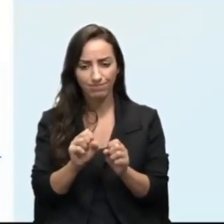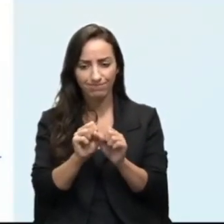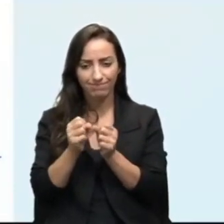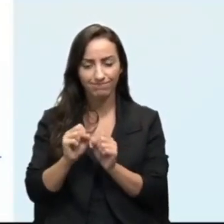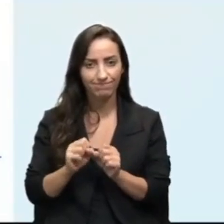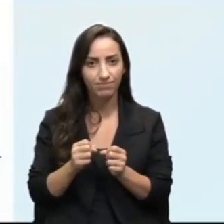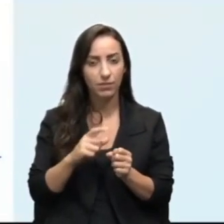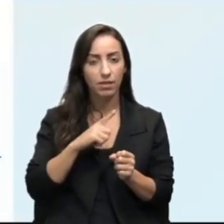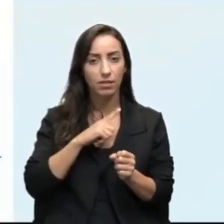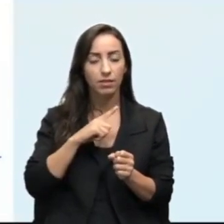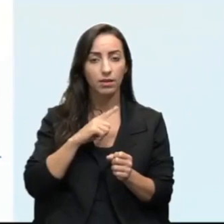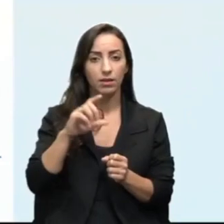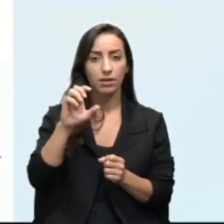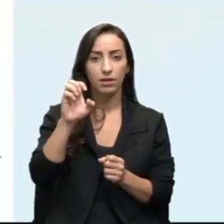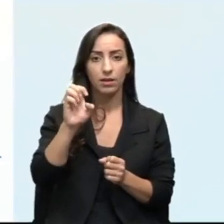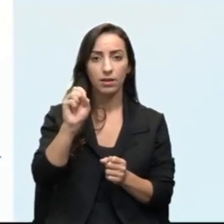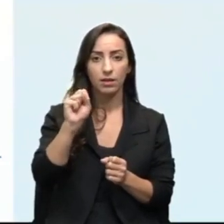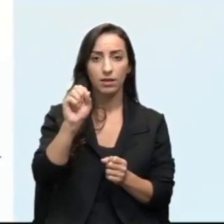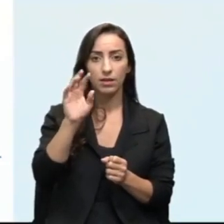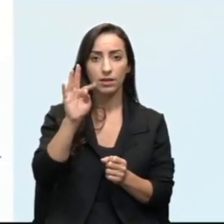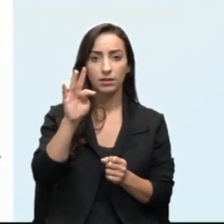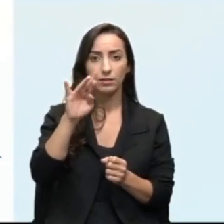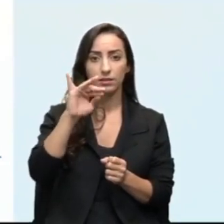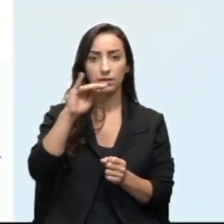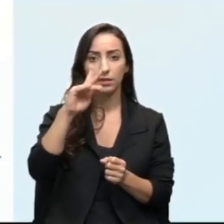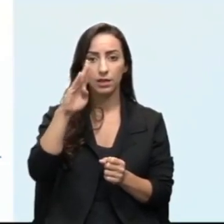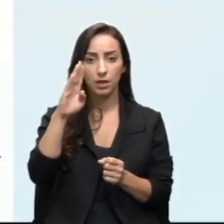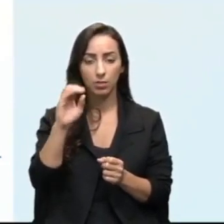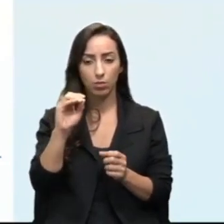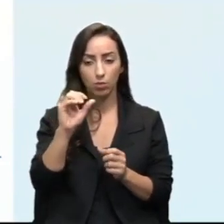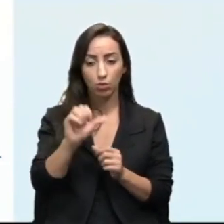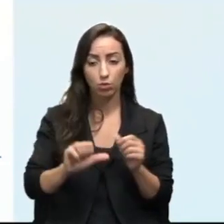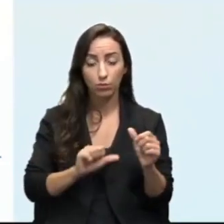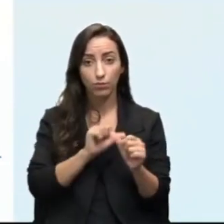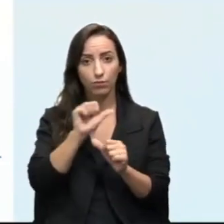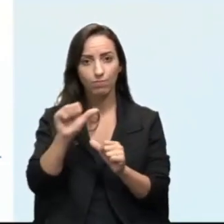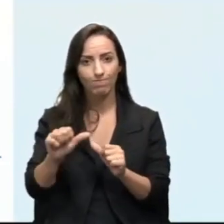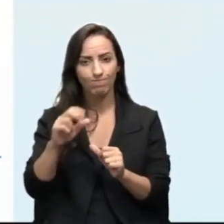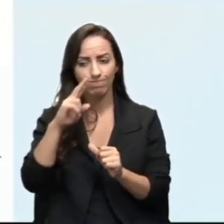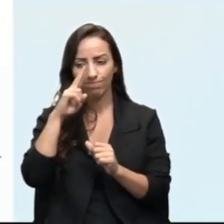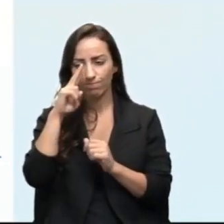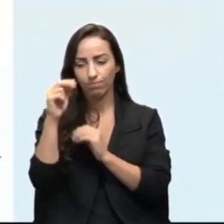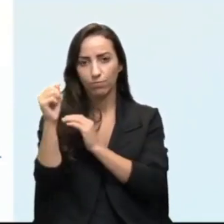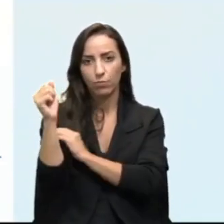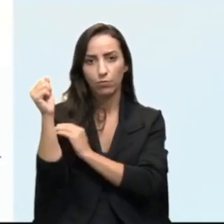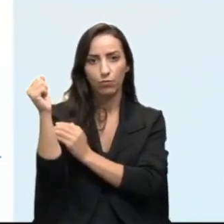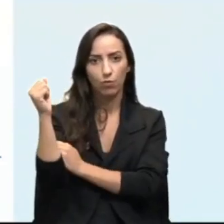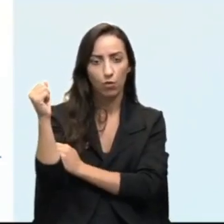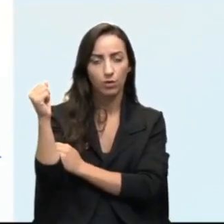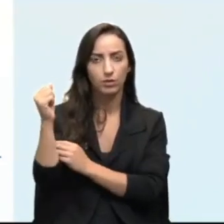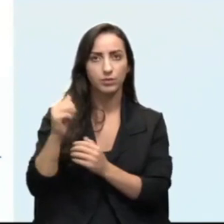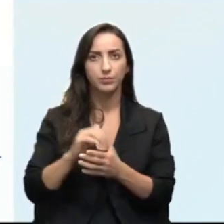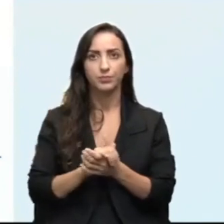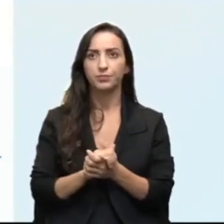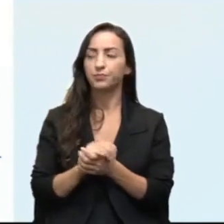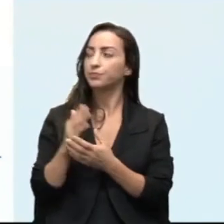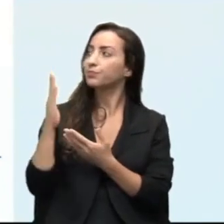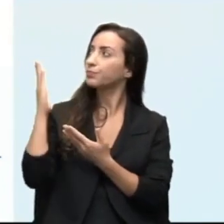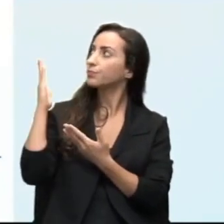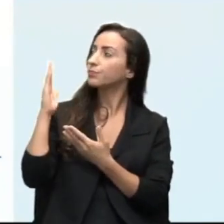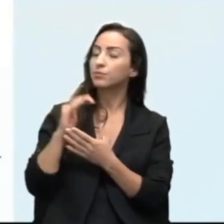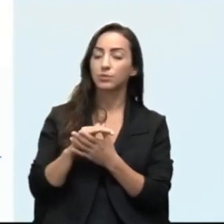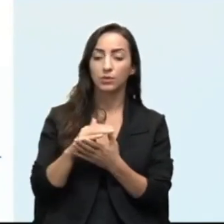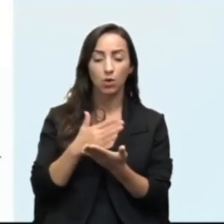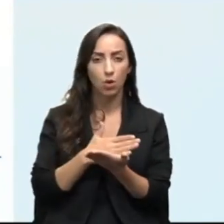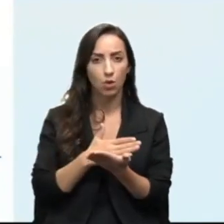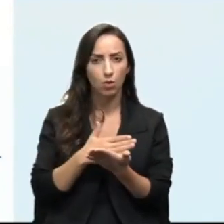temos os estribos transferindo a força cortante. Então, a partir do momento que se inicia as fissuras, o estribo